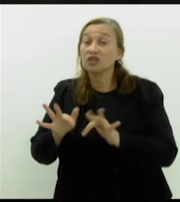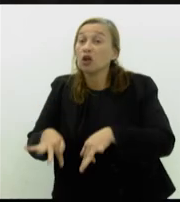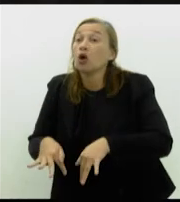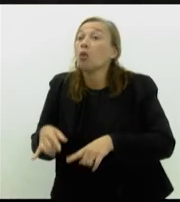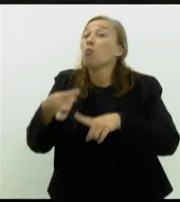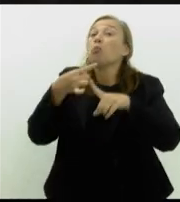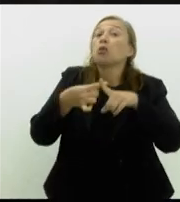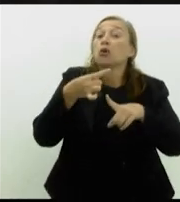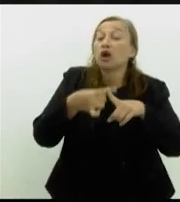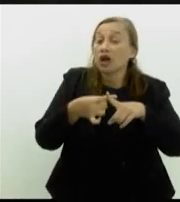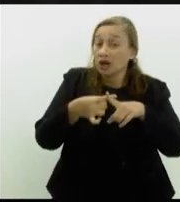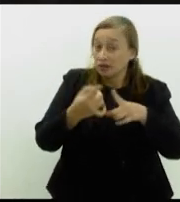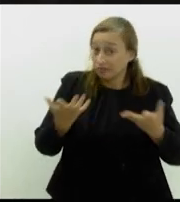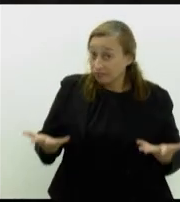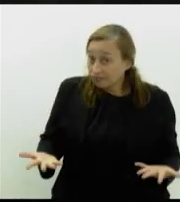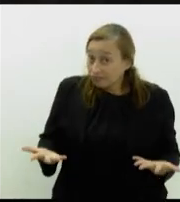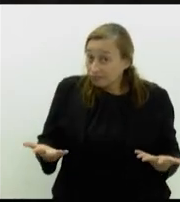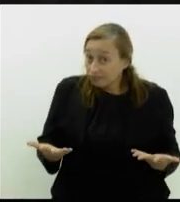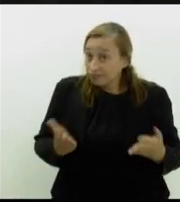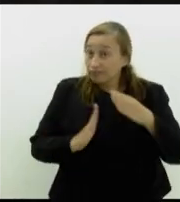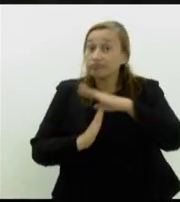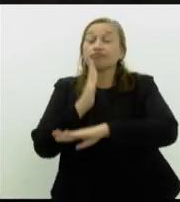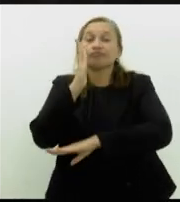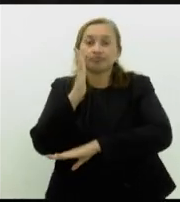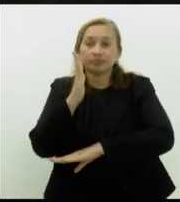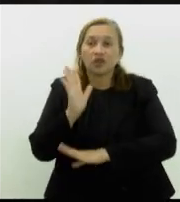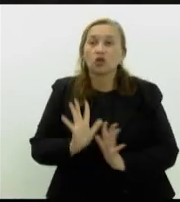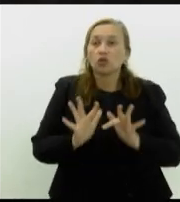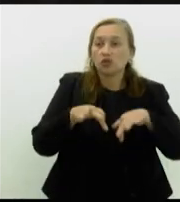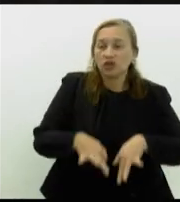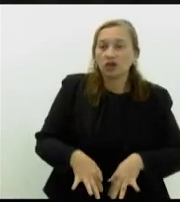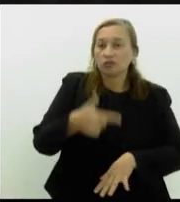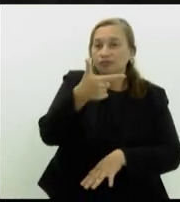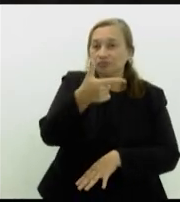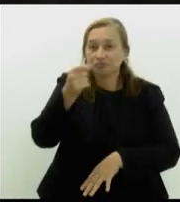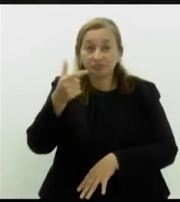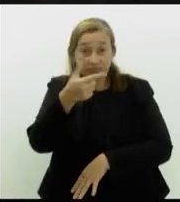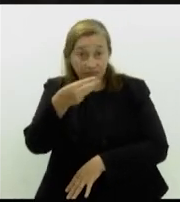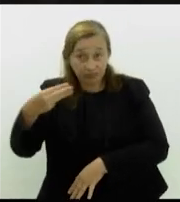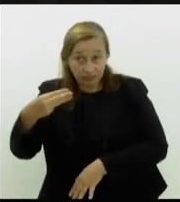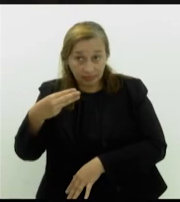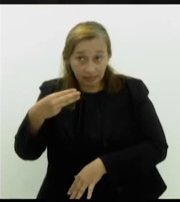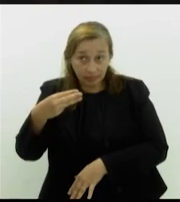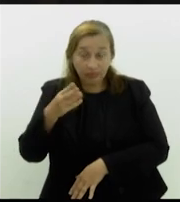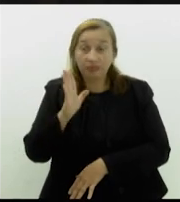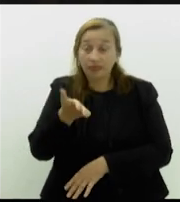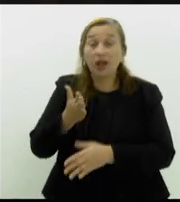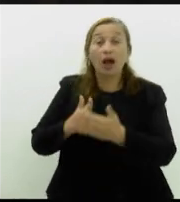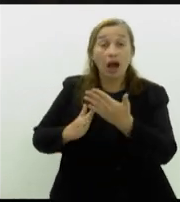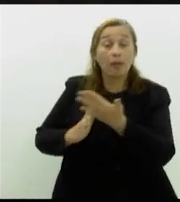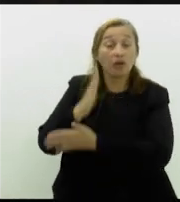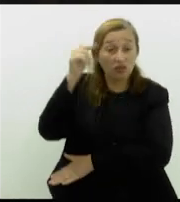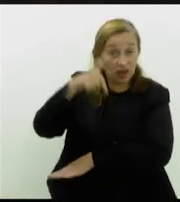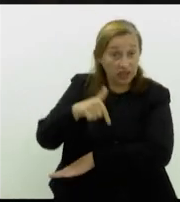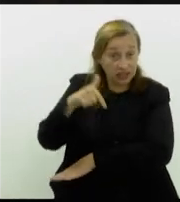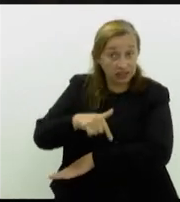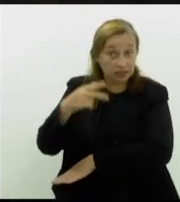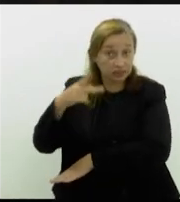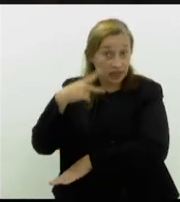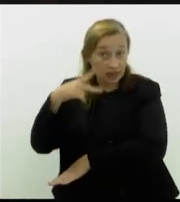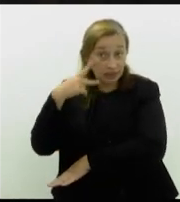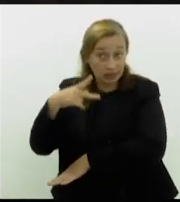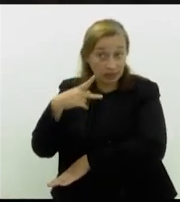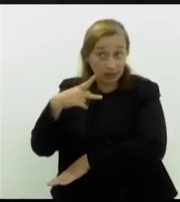com superávit de 90 milhões? Que no final de 23, a gente aprovou aqui no Parlamento